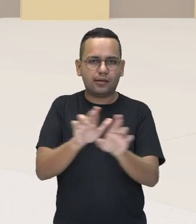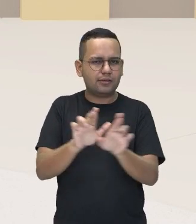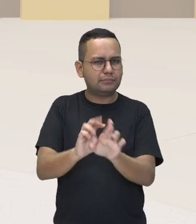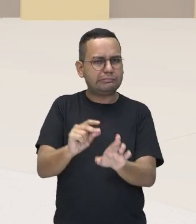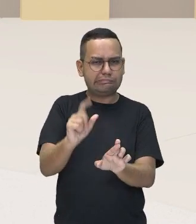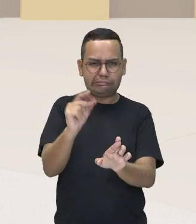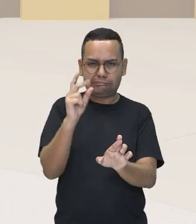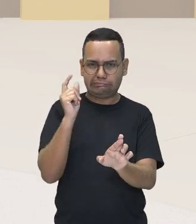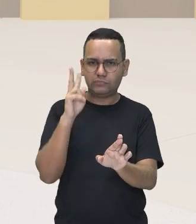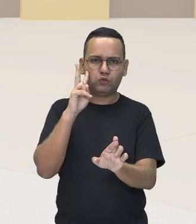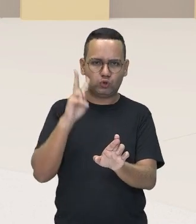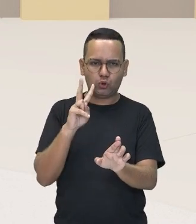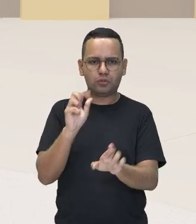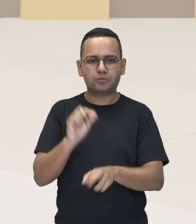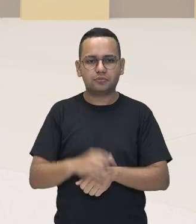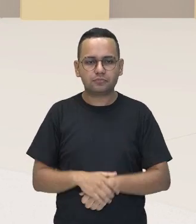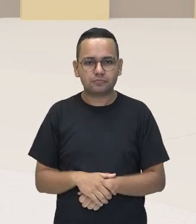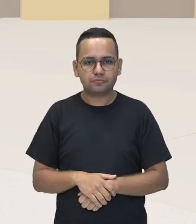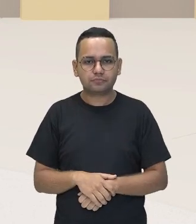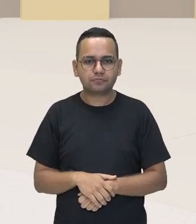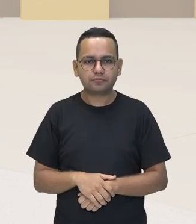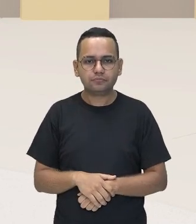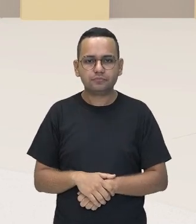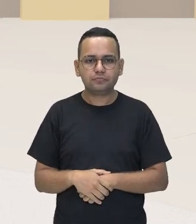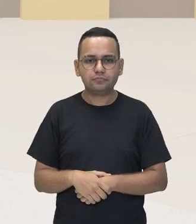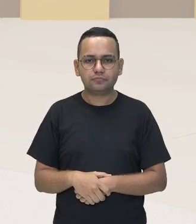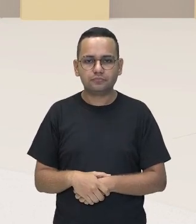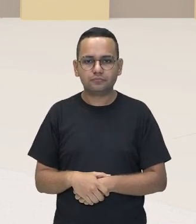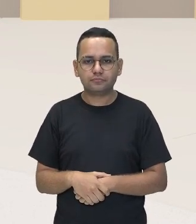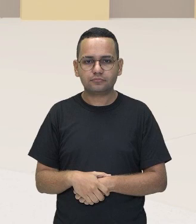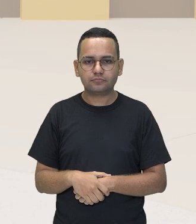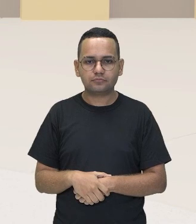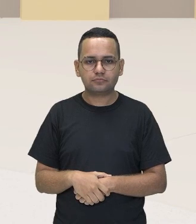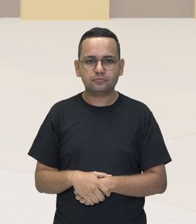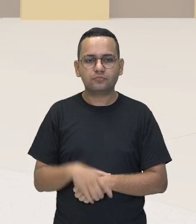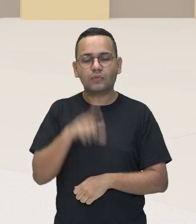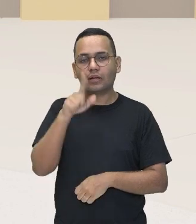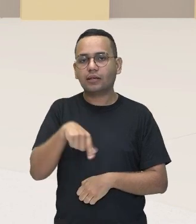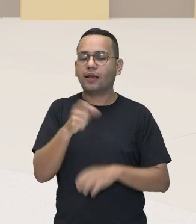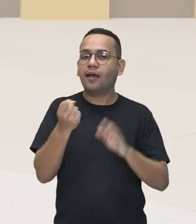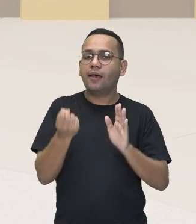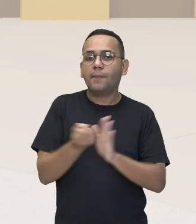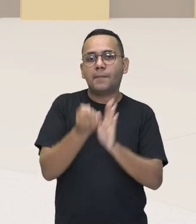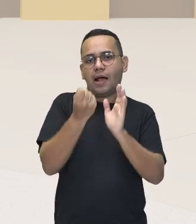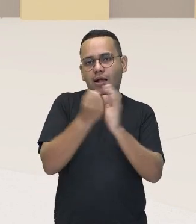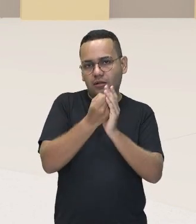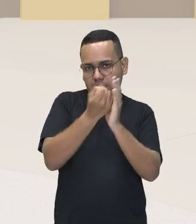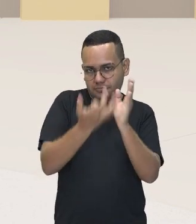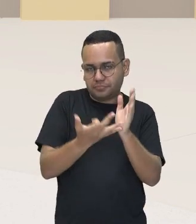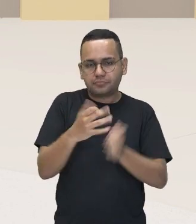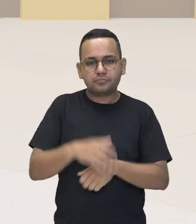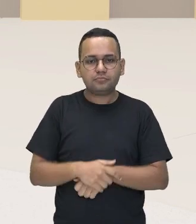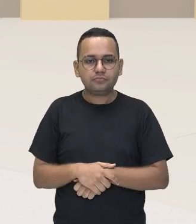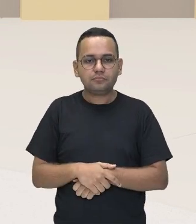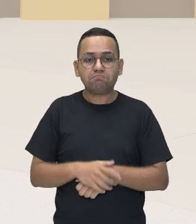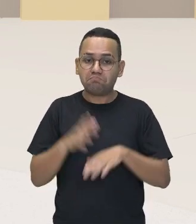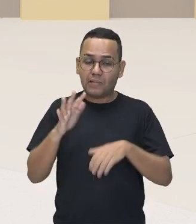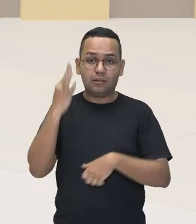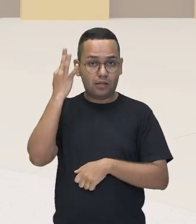historicamente ao que algo é. Na filosofia, a essência é